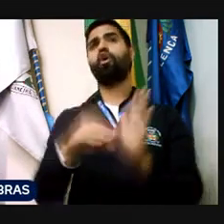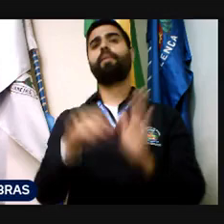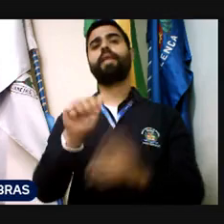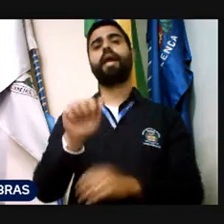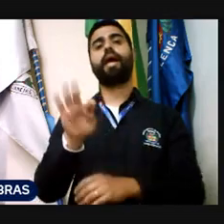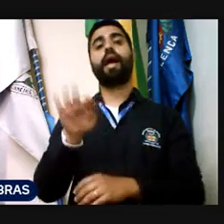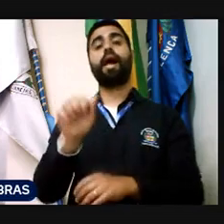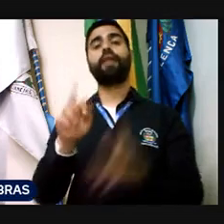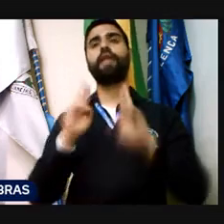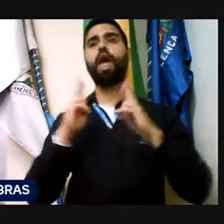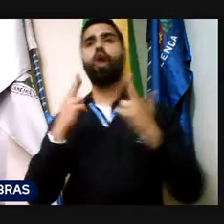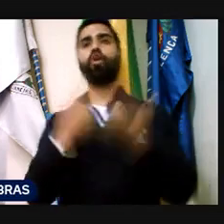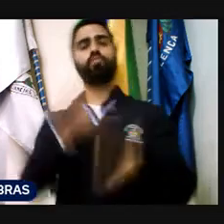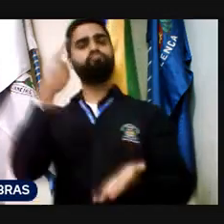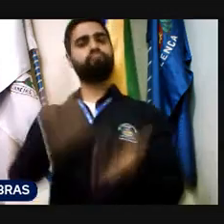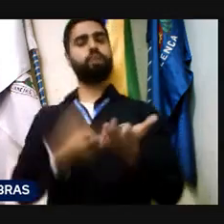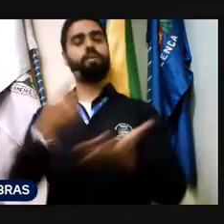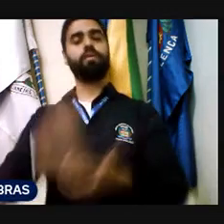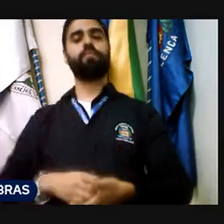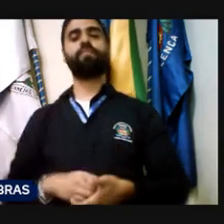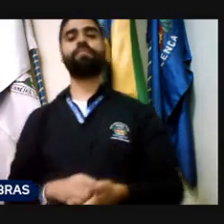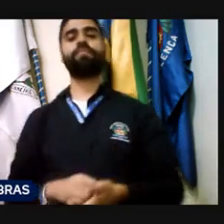que firmou tal sessão.